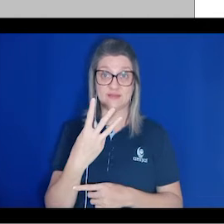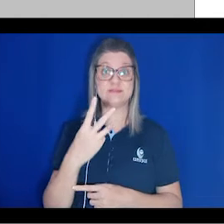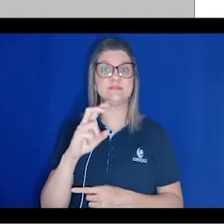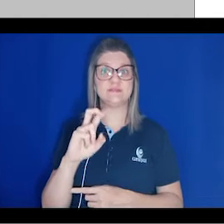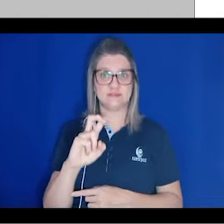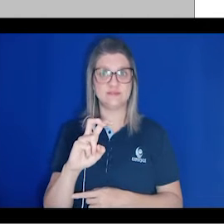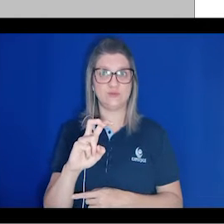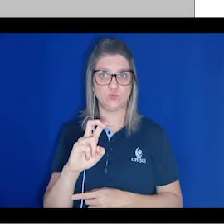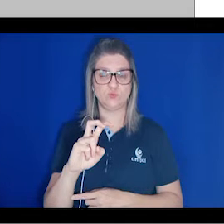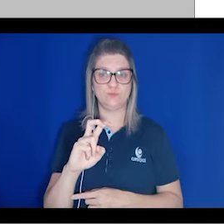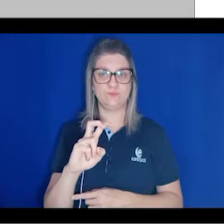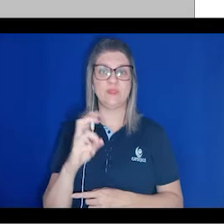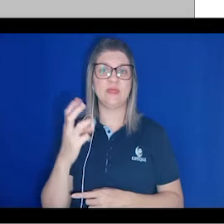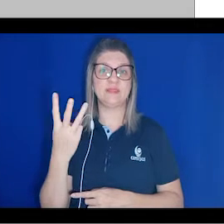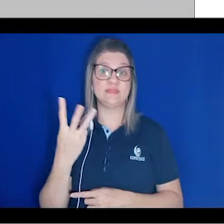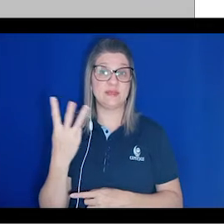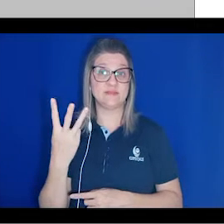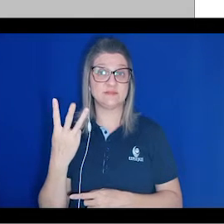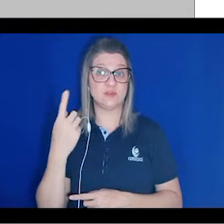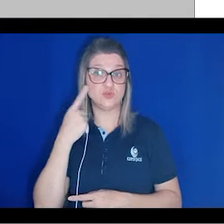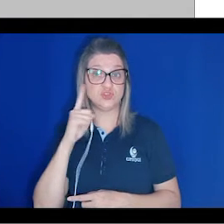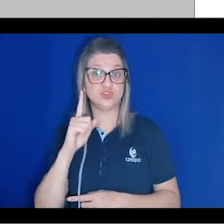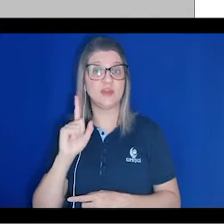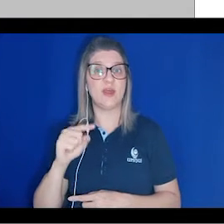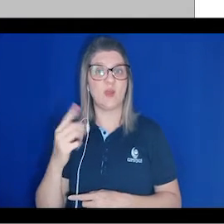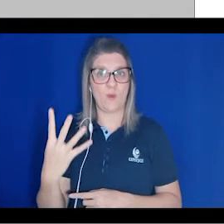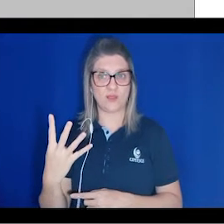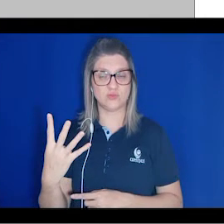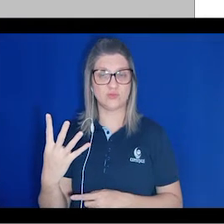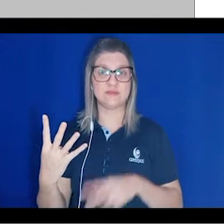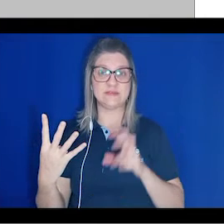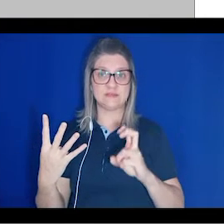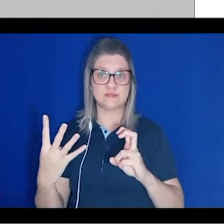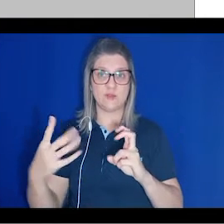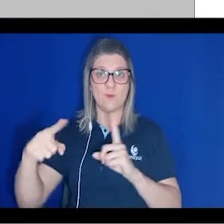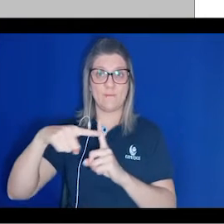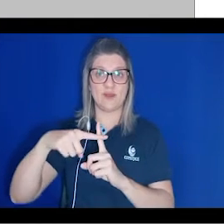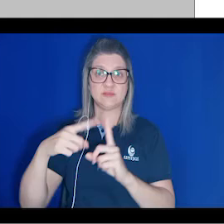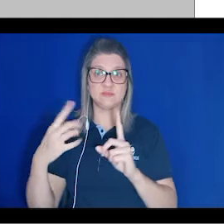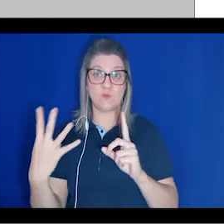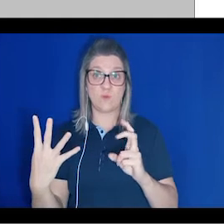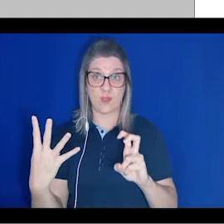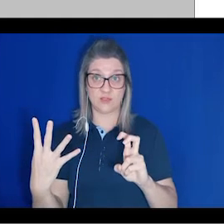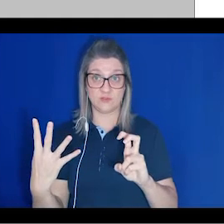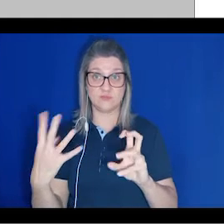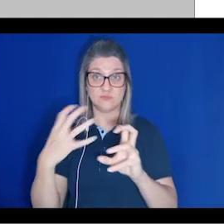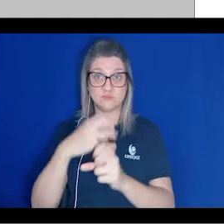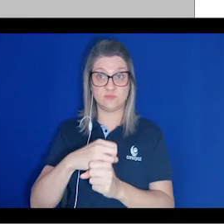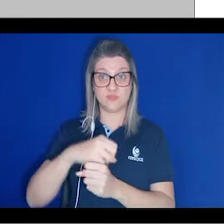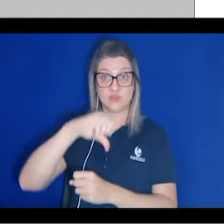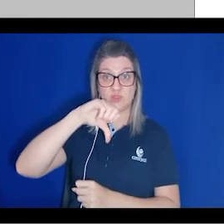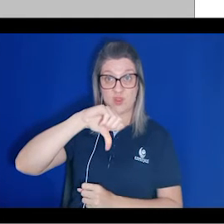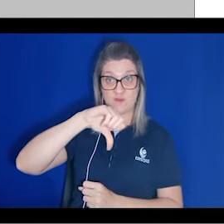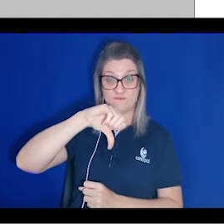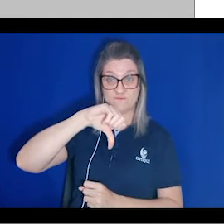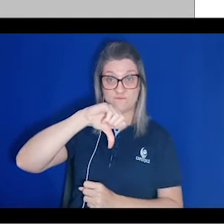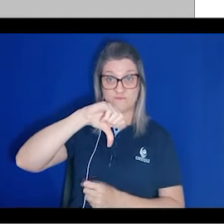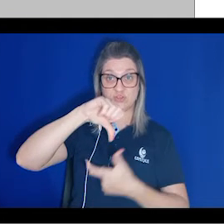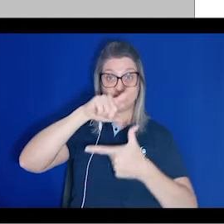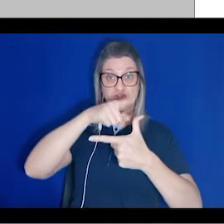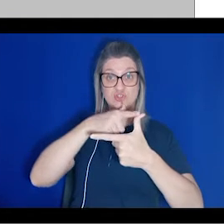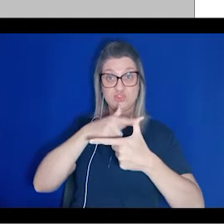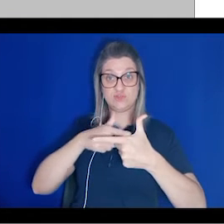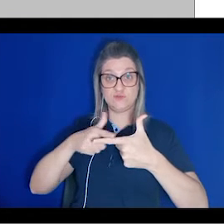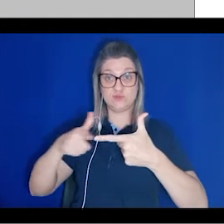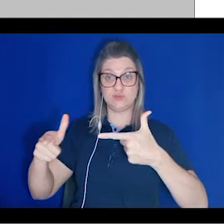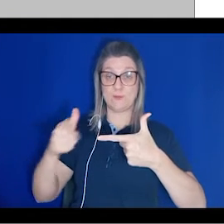5. E o terceiro dia foi de 4. 5 mais 4, 9. Como são 3